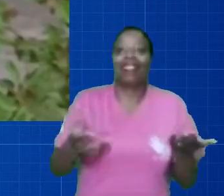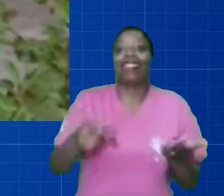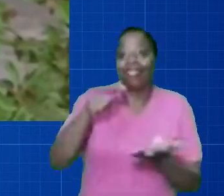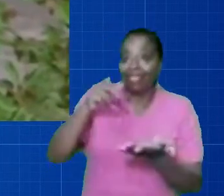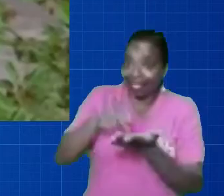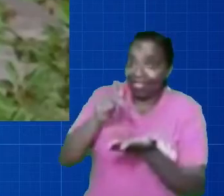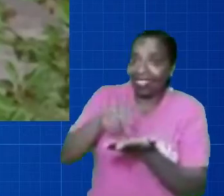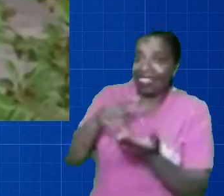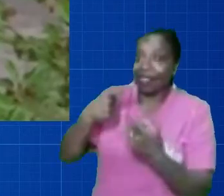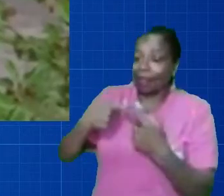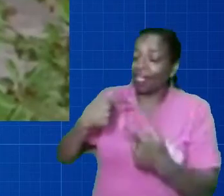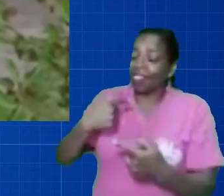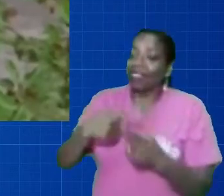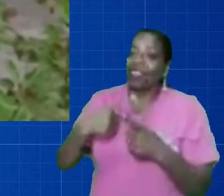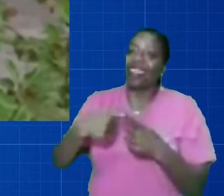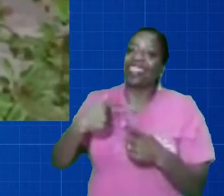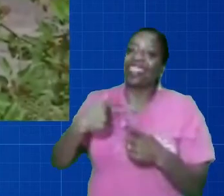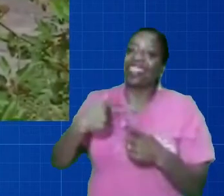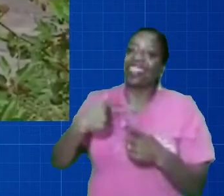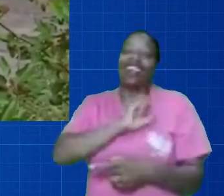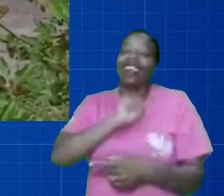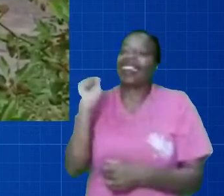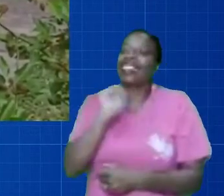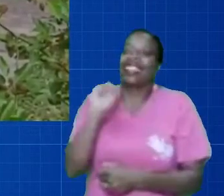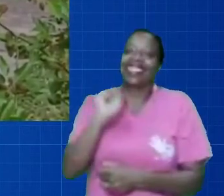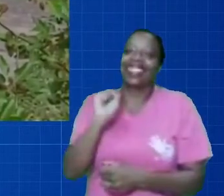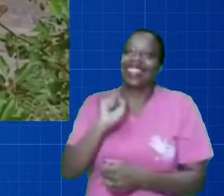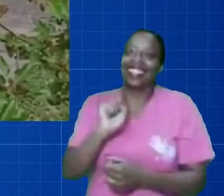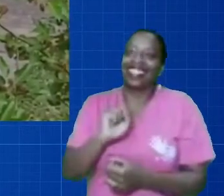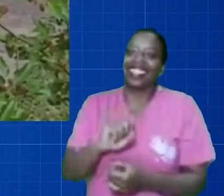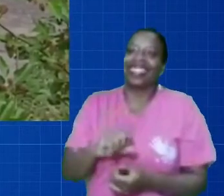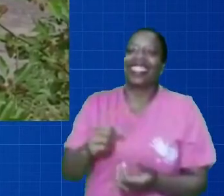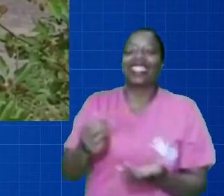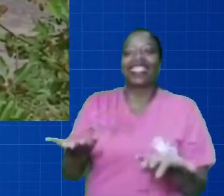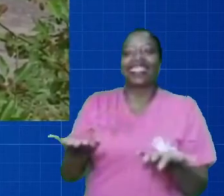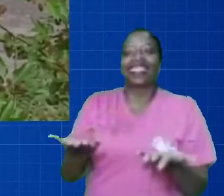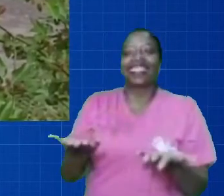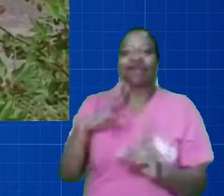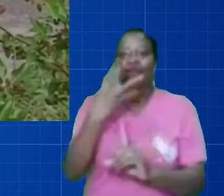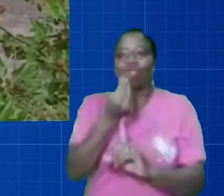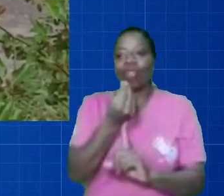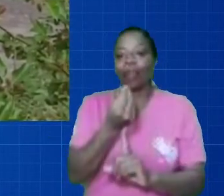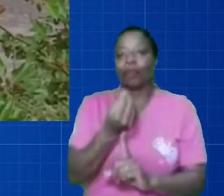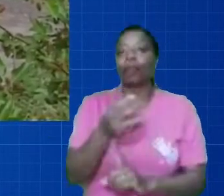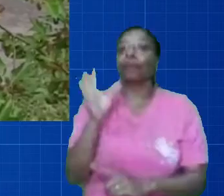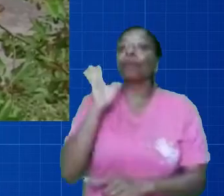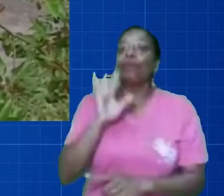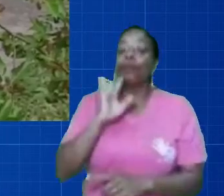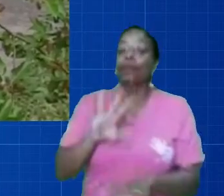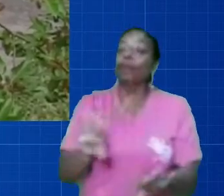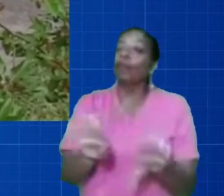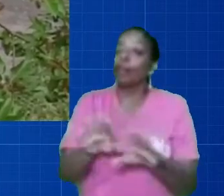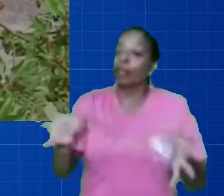conseguir fazer com que os alunos também se apaixonem, né? Pela disciplina,